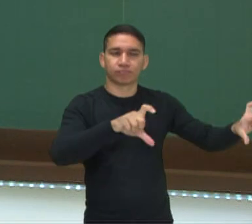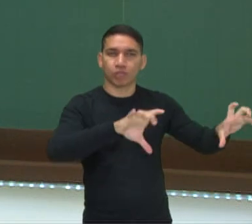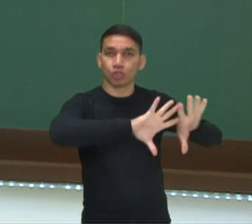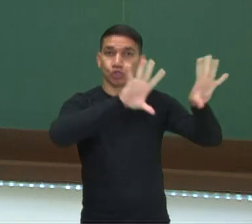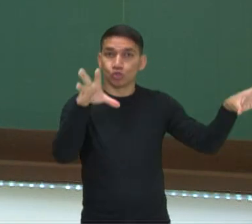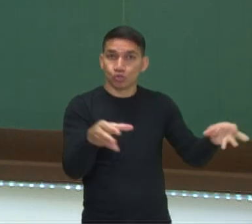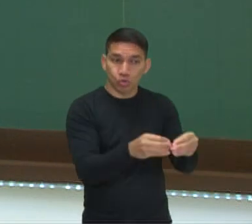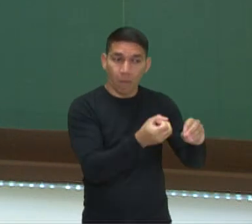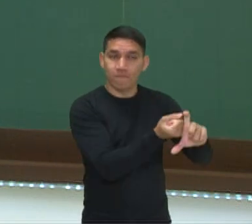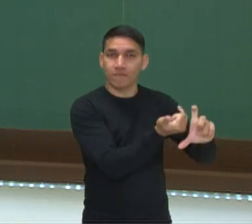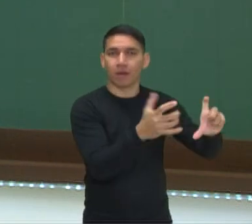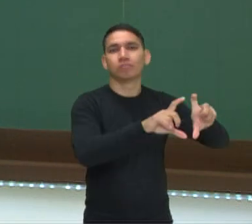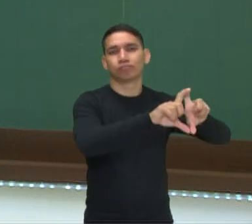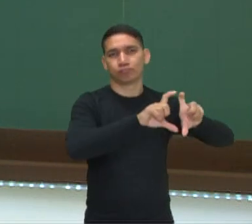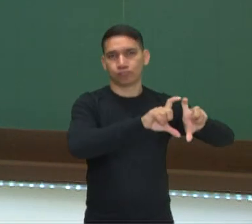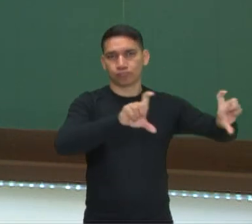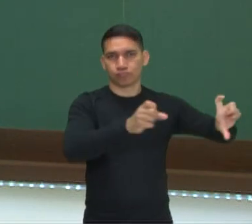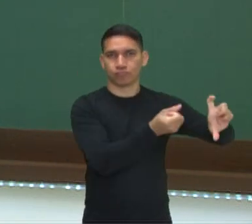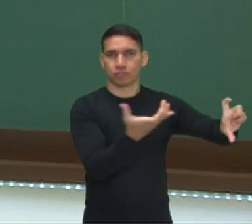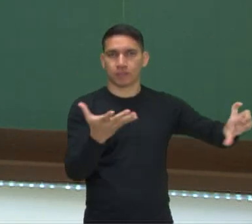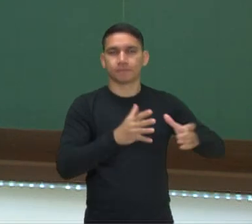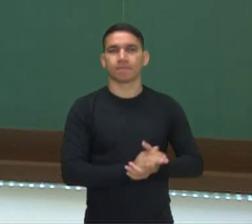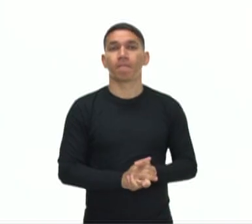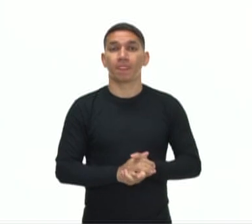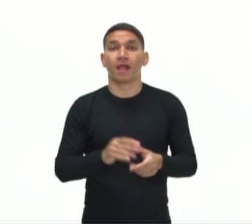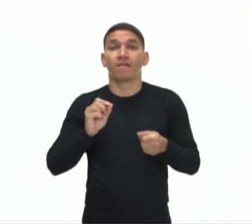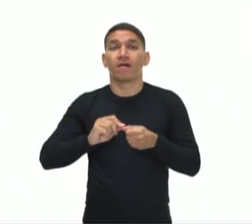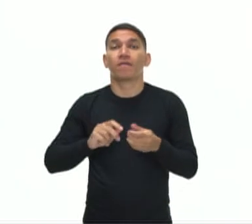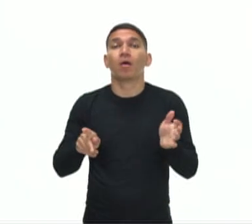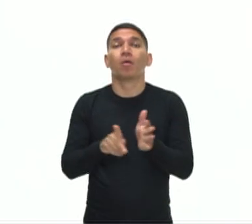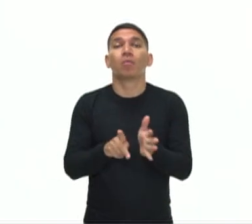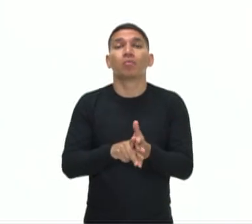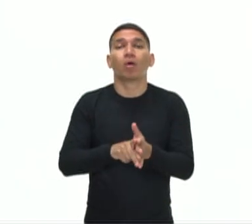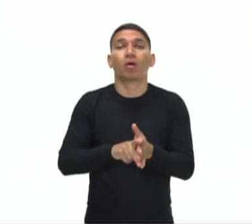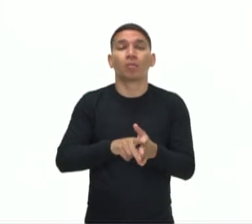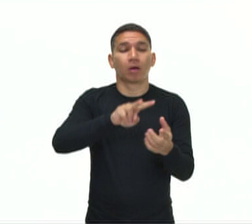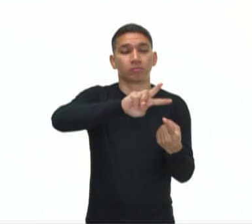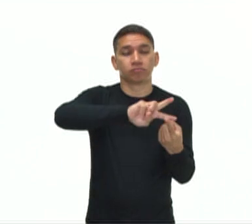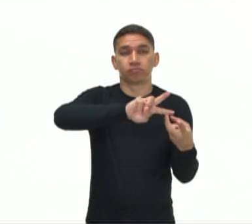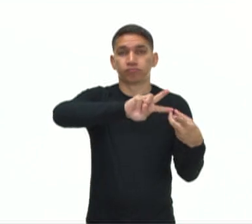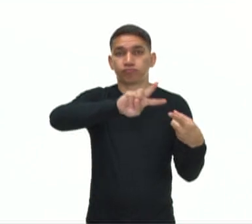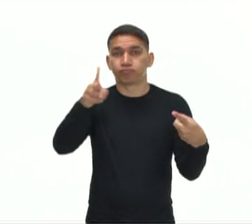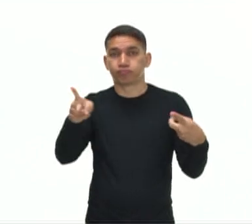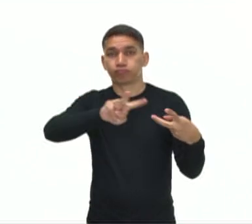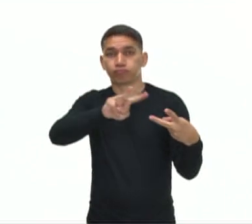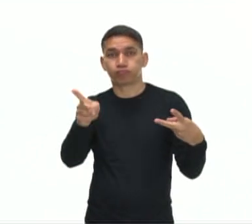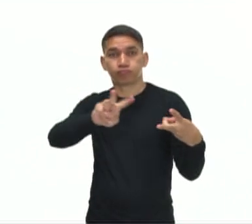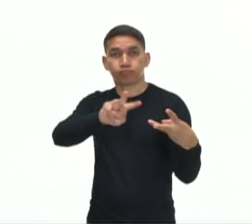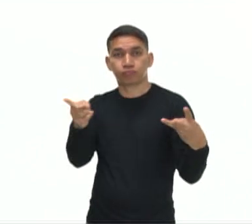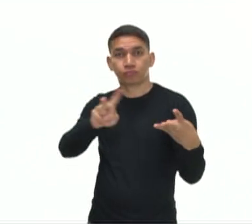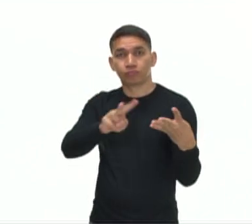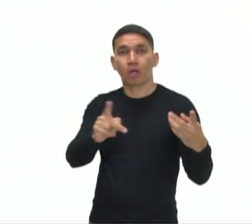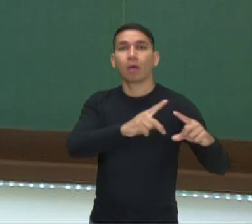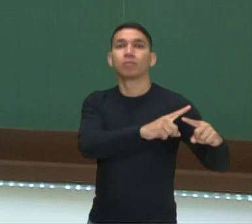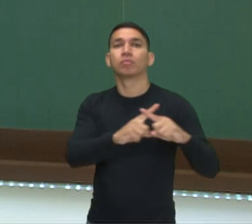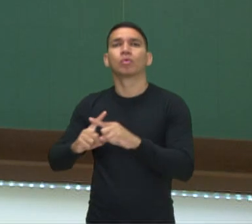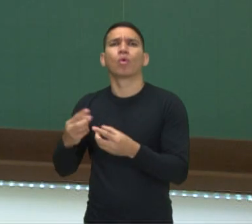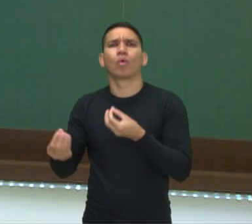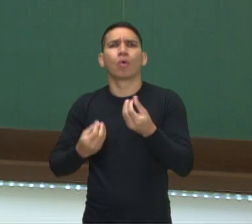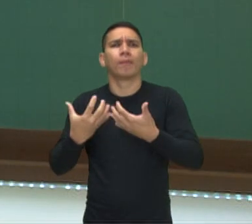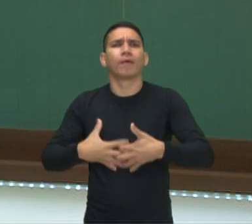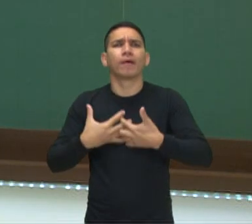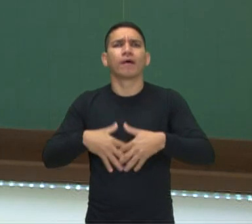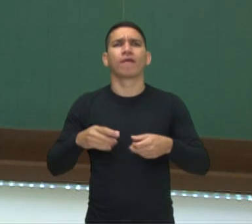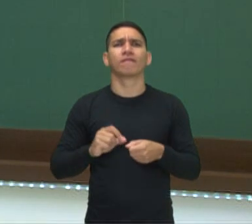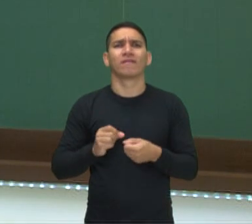um polinômio. E aplicar a propriedade distributiva da multiplicação. Como é que eu trabalho